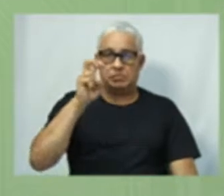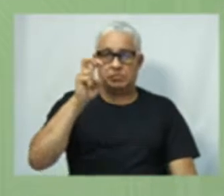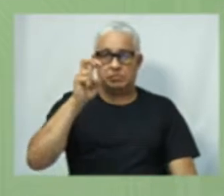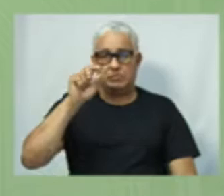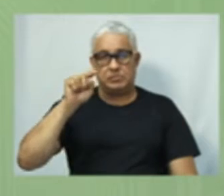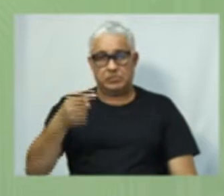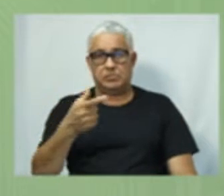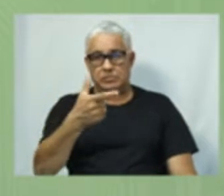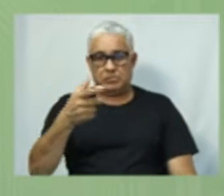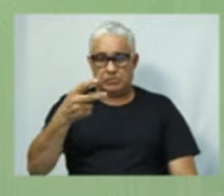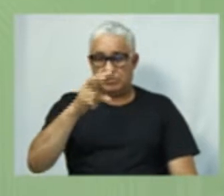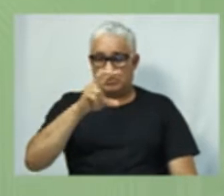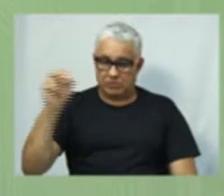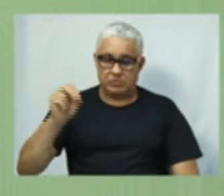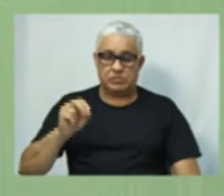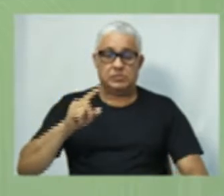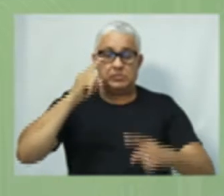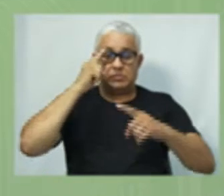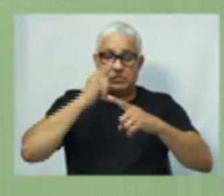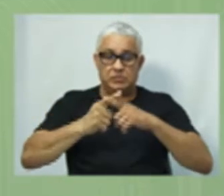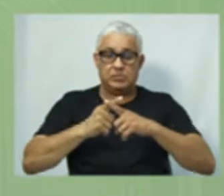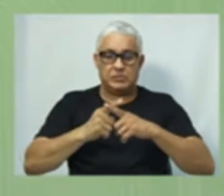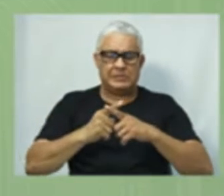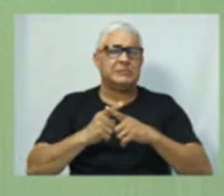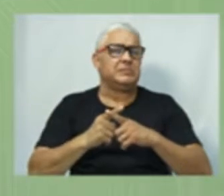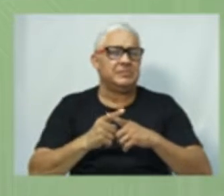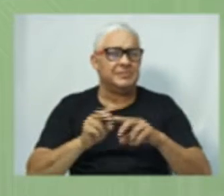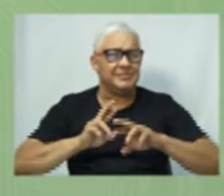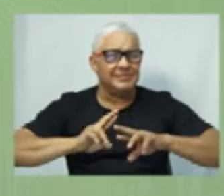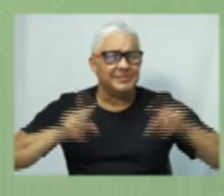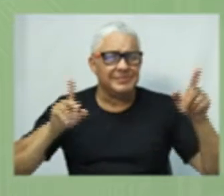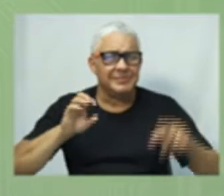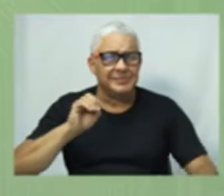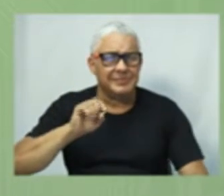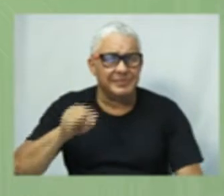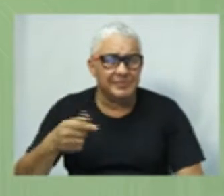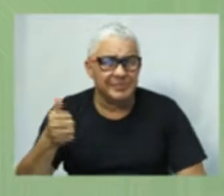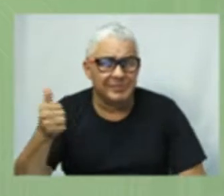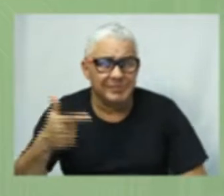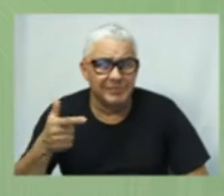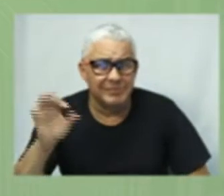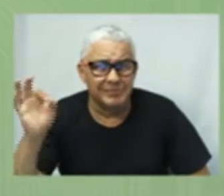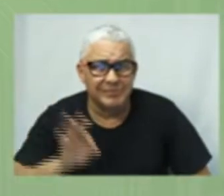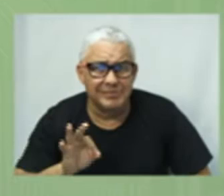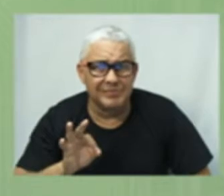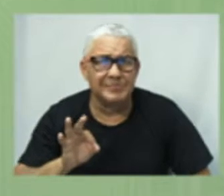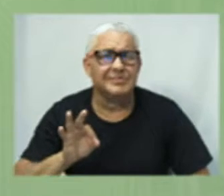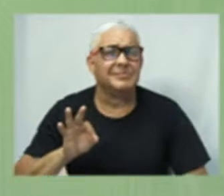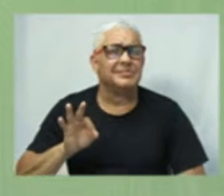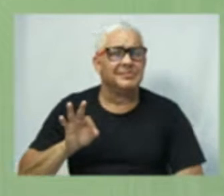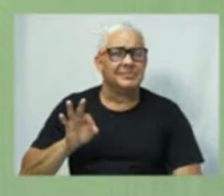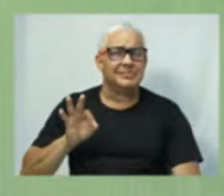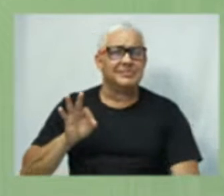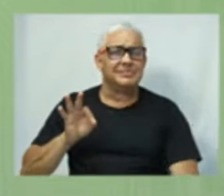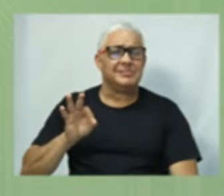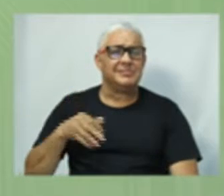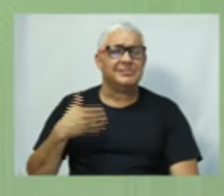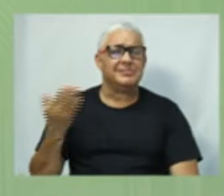trimestre vezes, que valor é esse aqui, pelo amor de Deus? Esquecem isso aqui, tá? Vezes